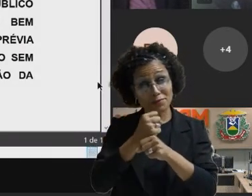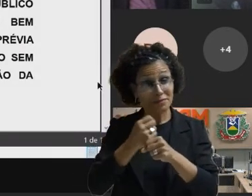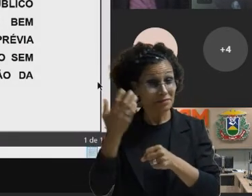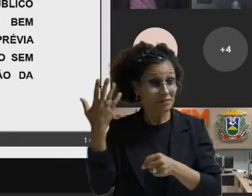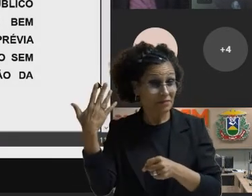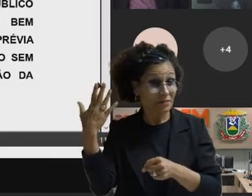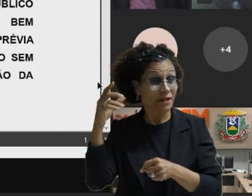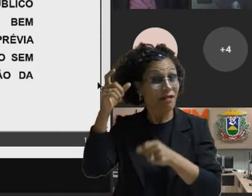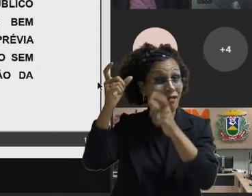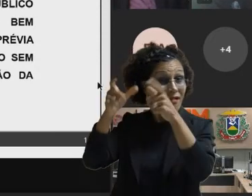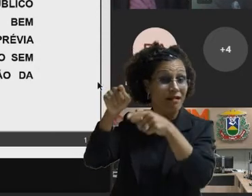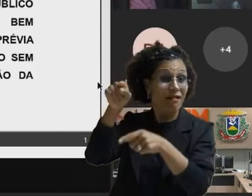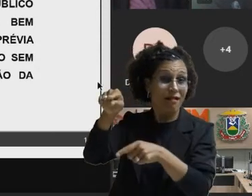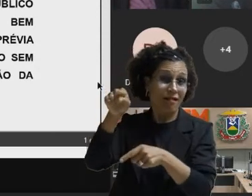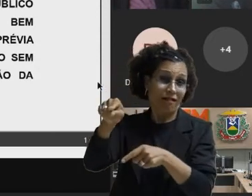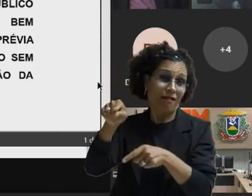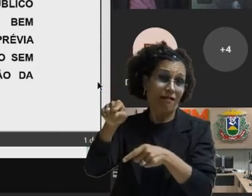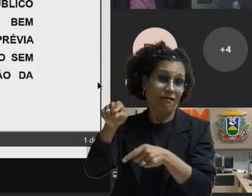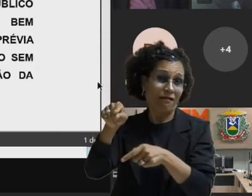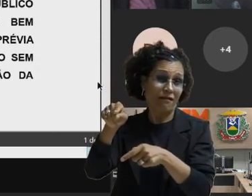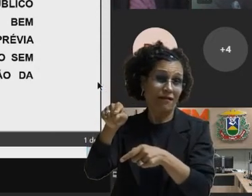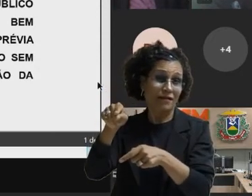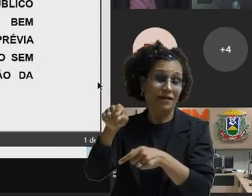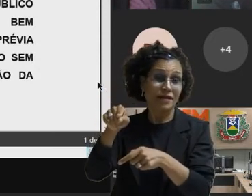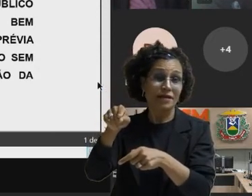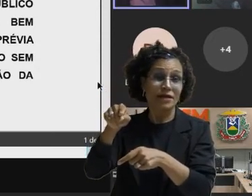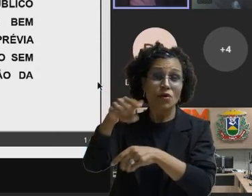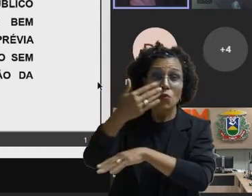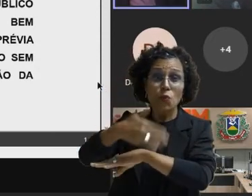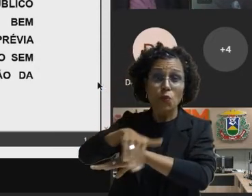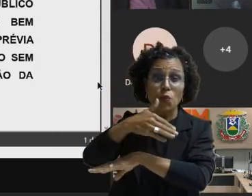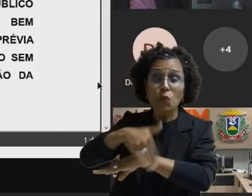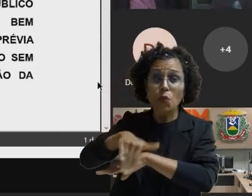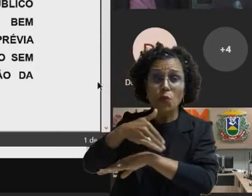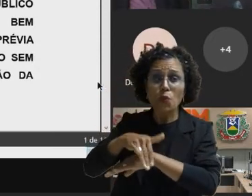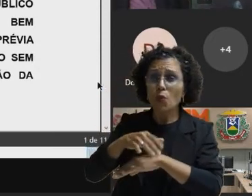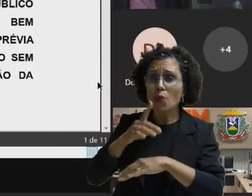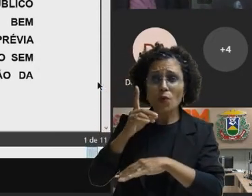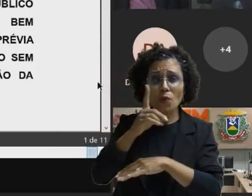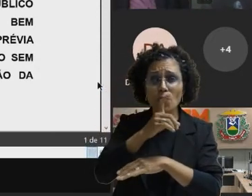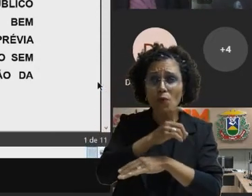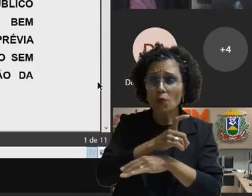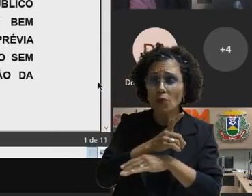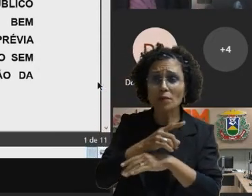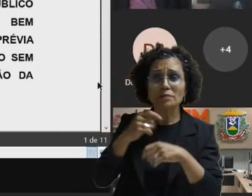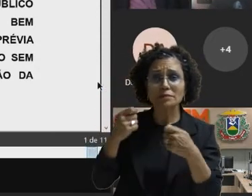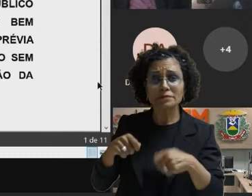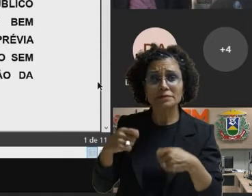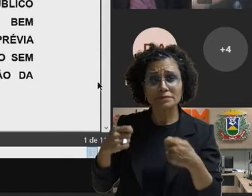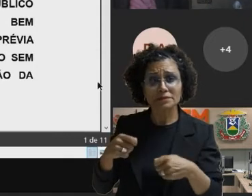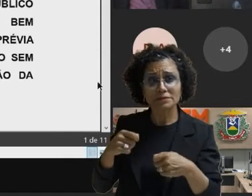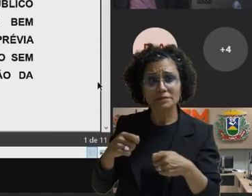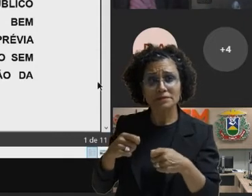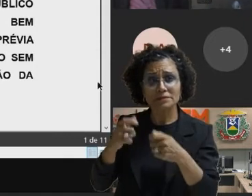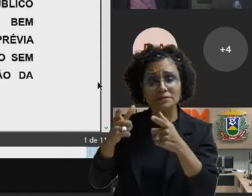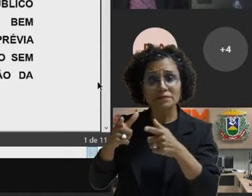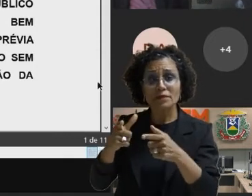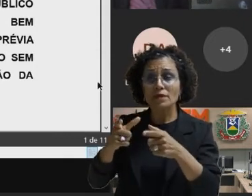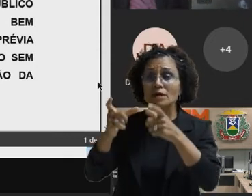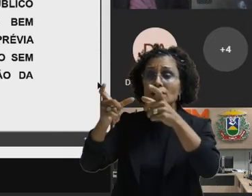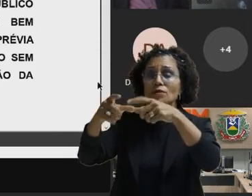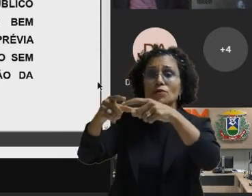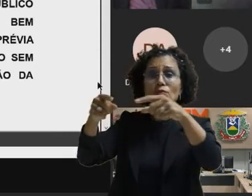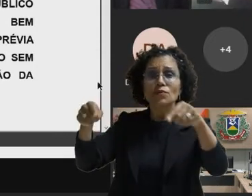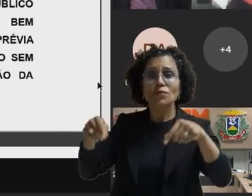aquelas ruas, os senhores sabem, são todas ruas que você pode, em tese, o valor de um imóvel desse